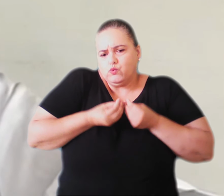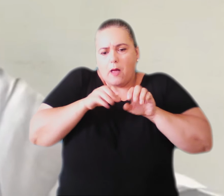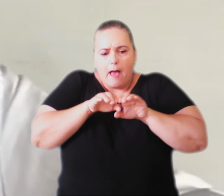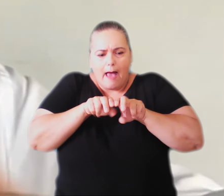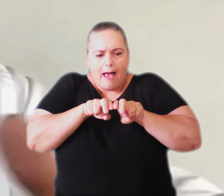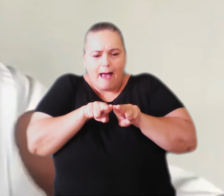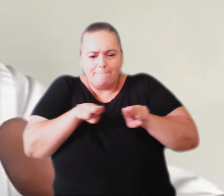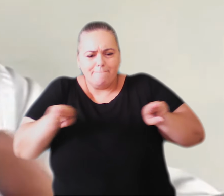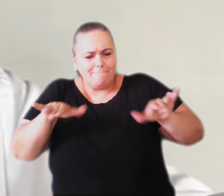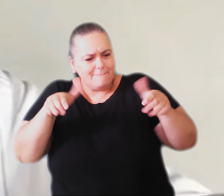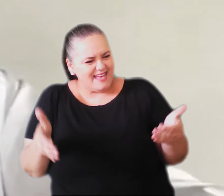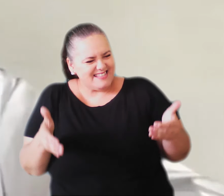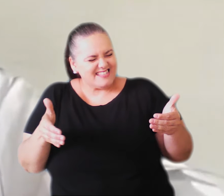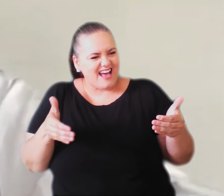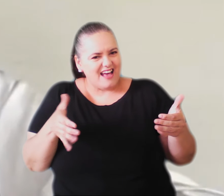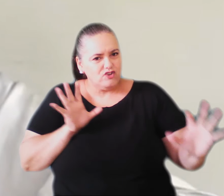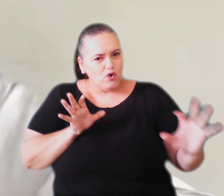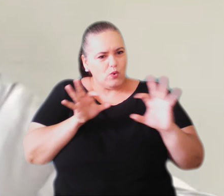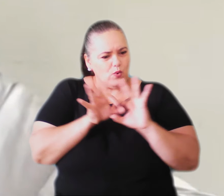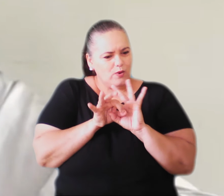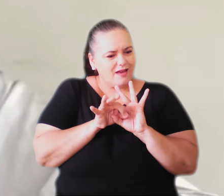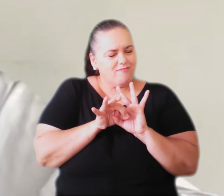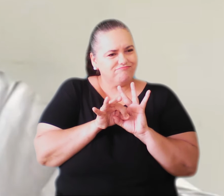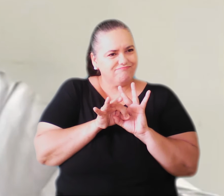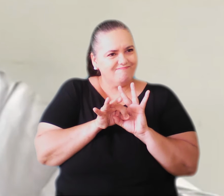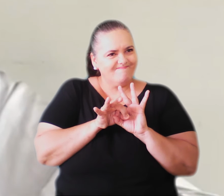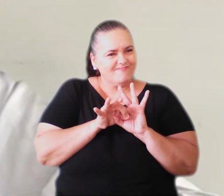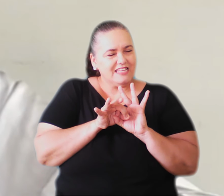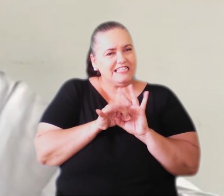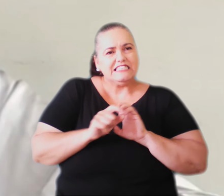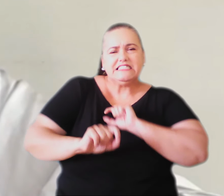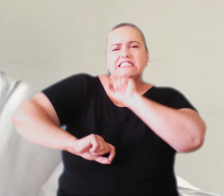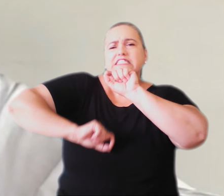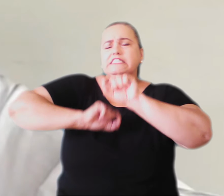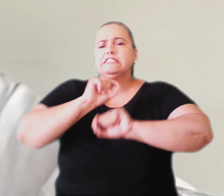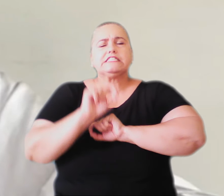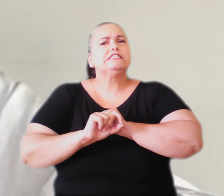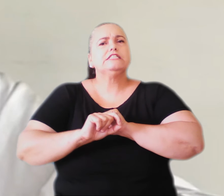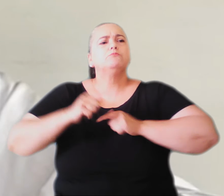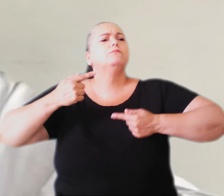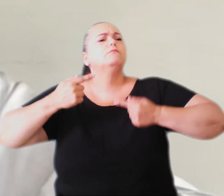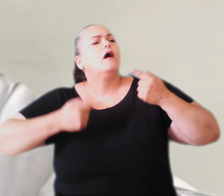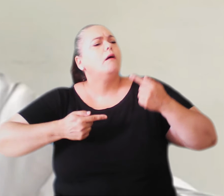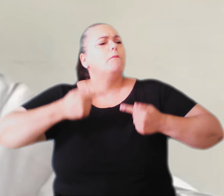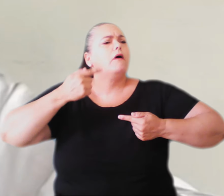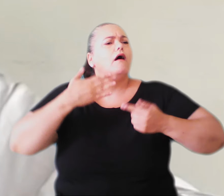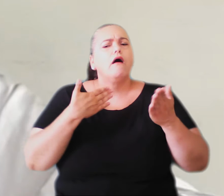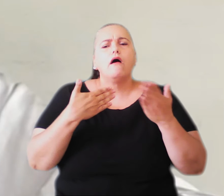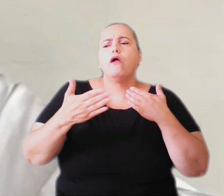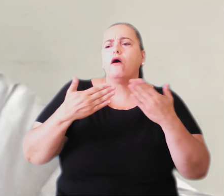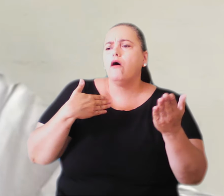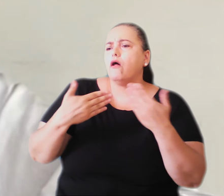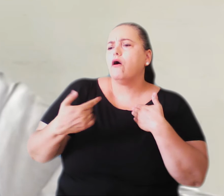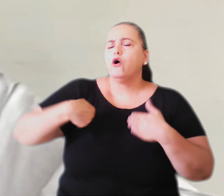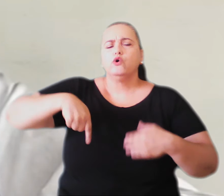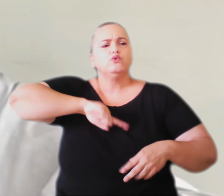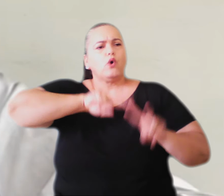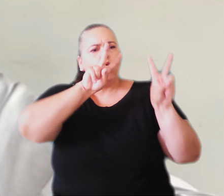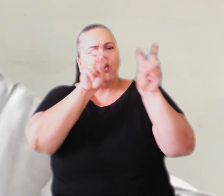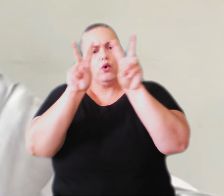de confraternização, mas a uma mesa de discussão dos nossos assuntos